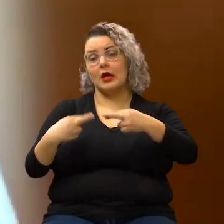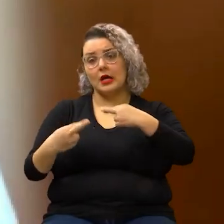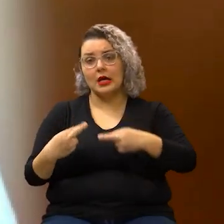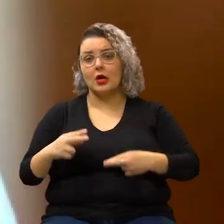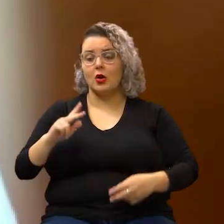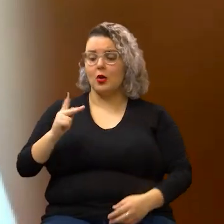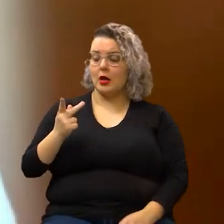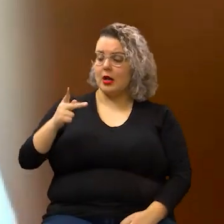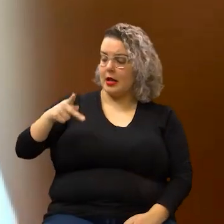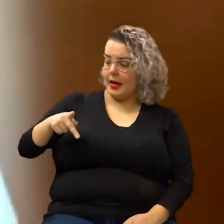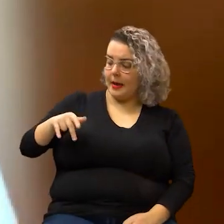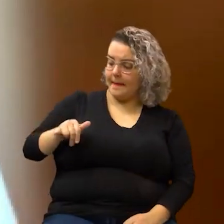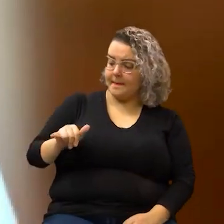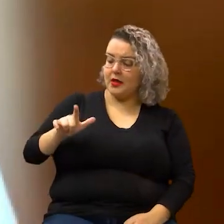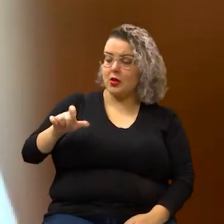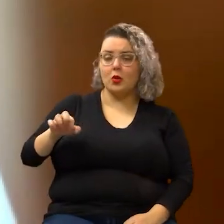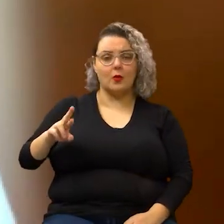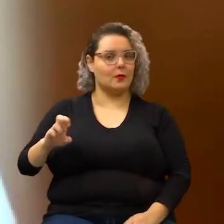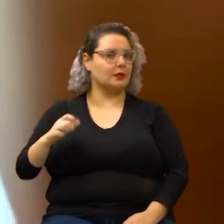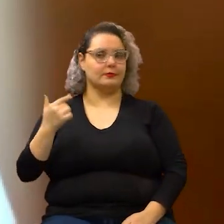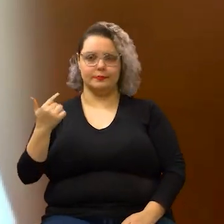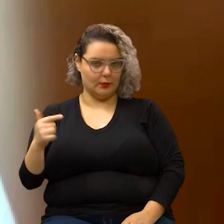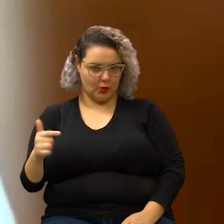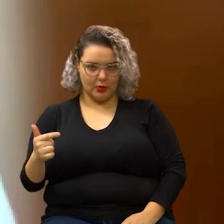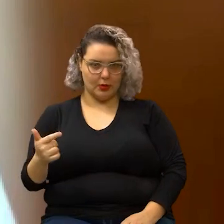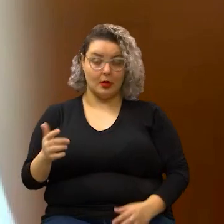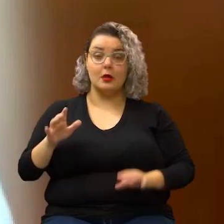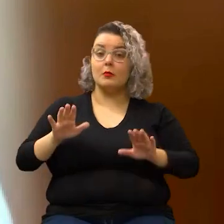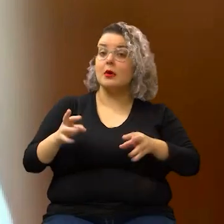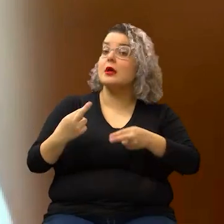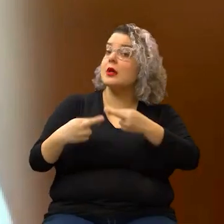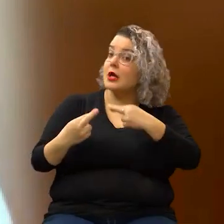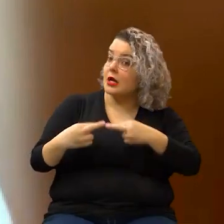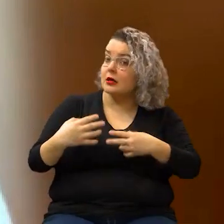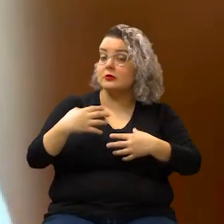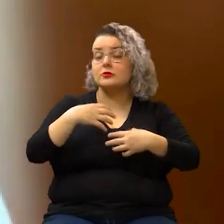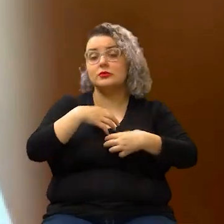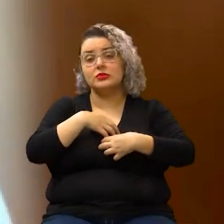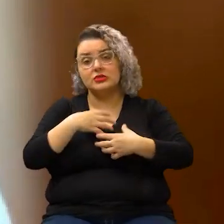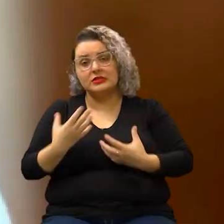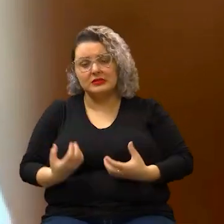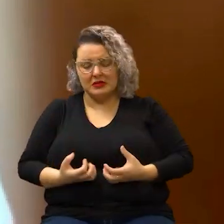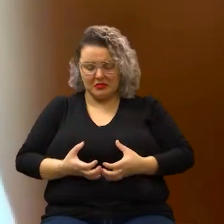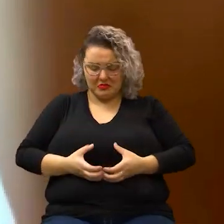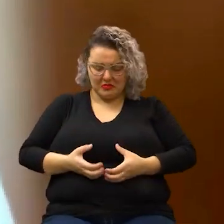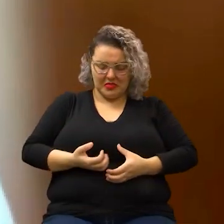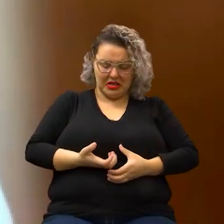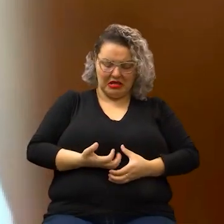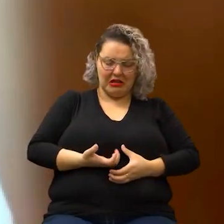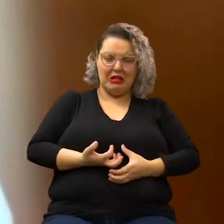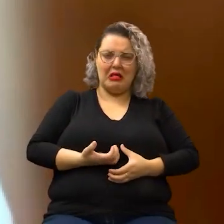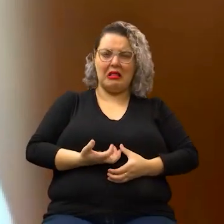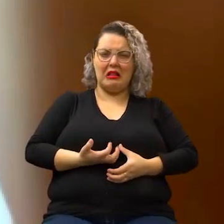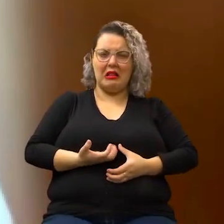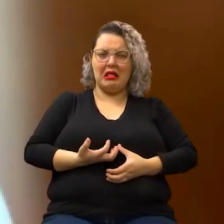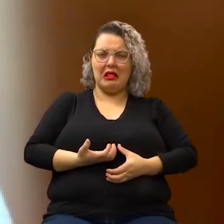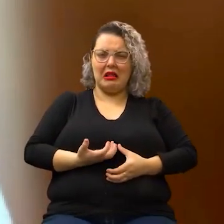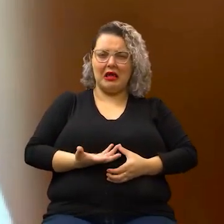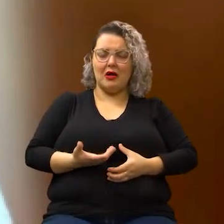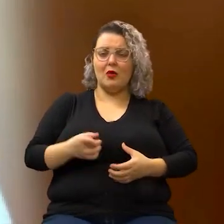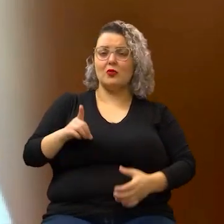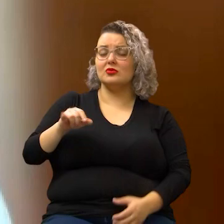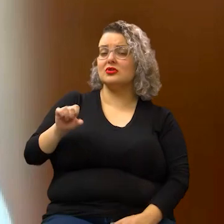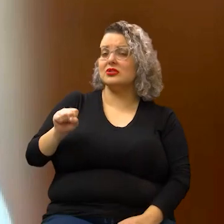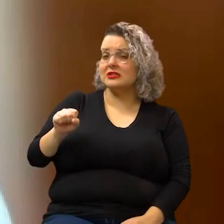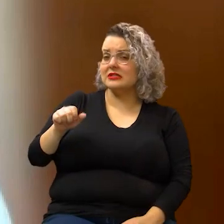Em relação ao H. pylori, não. Mas em relação aos sintomas de queimação ou que a gente